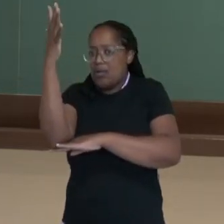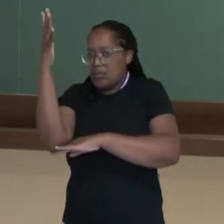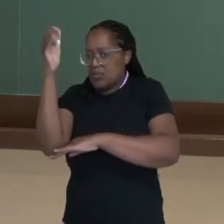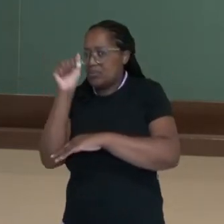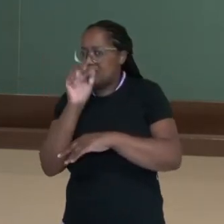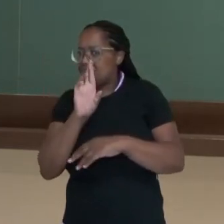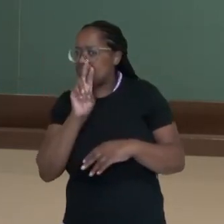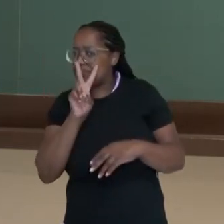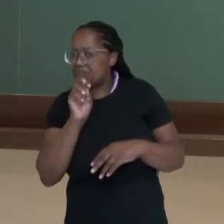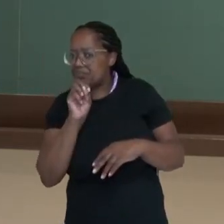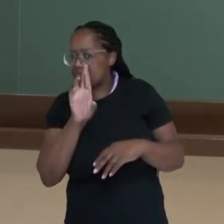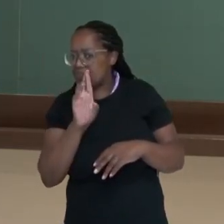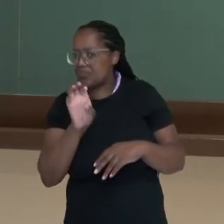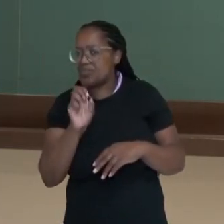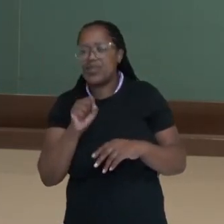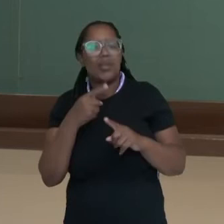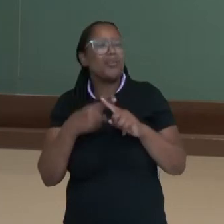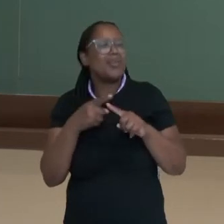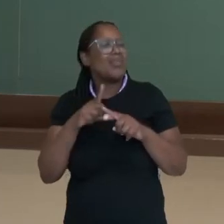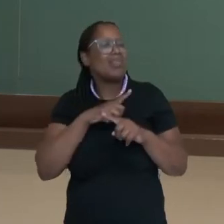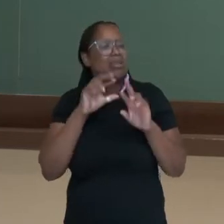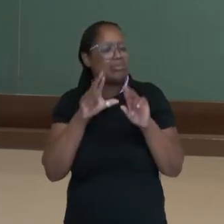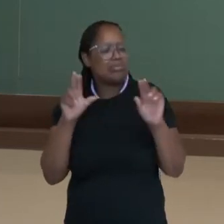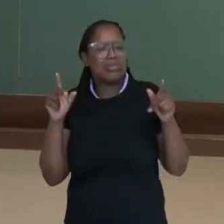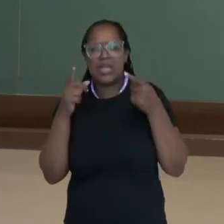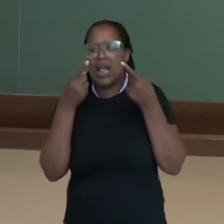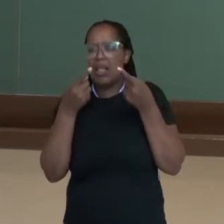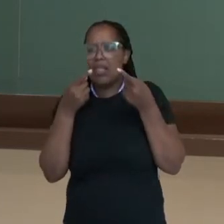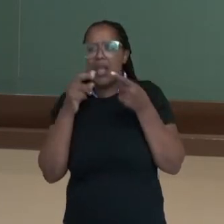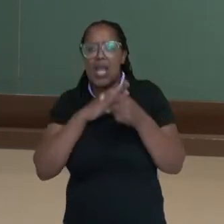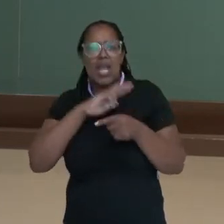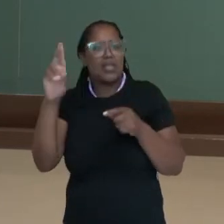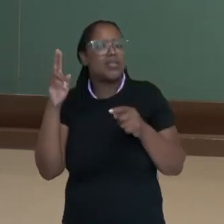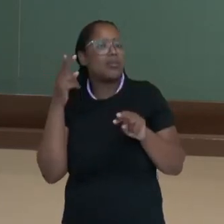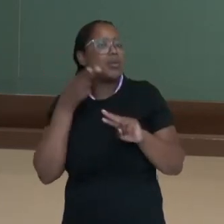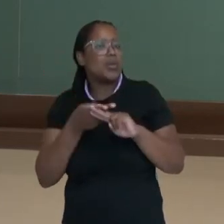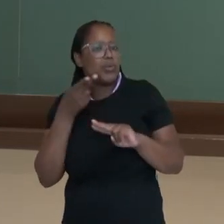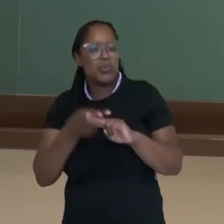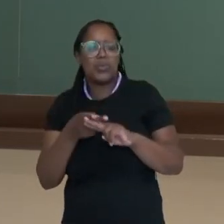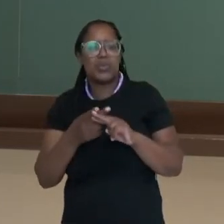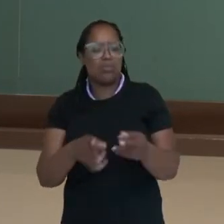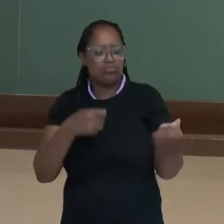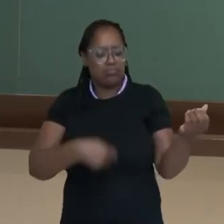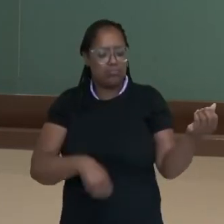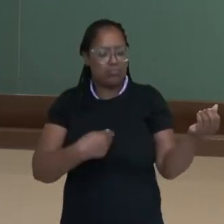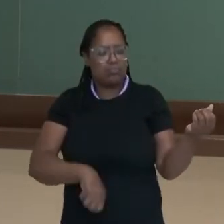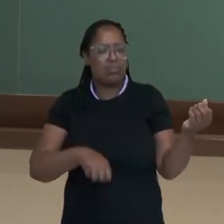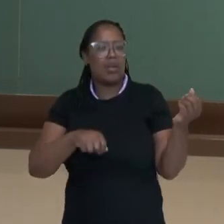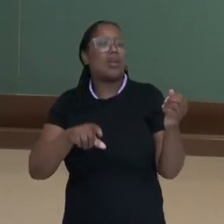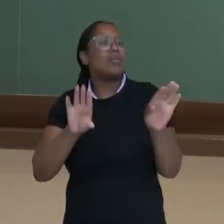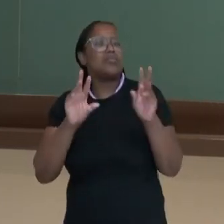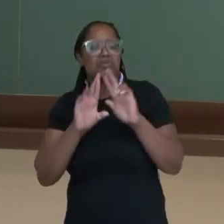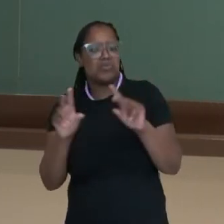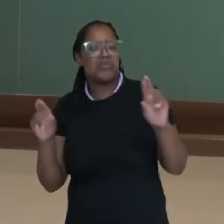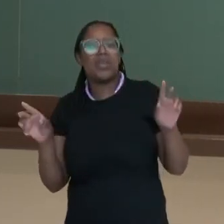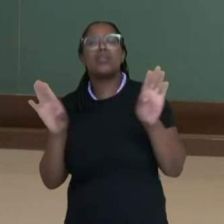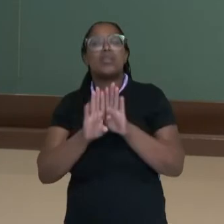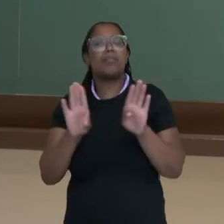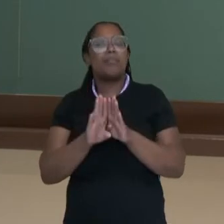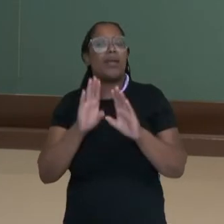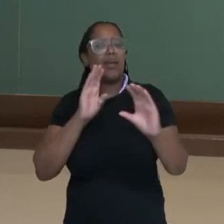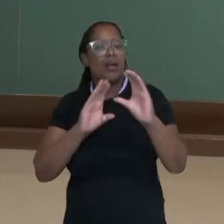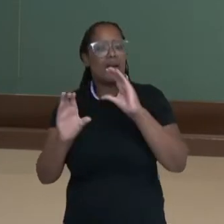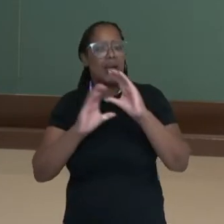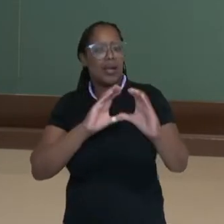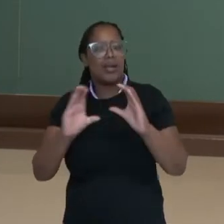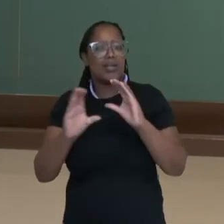diversas religiões que, por exemplo, têm cânticos também, né? Usam instrumentos também, né? Então, faz parte aí